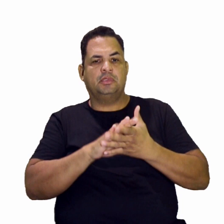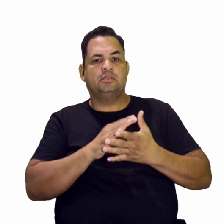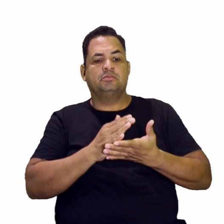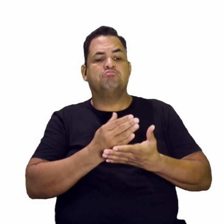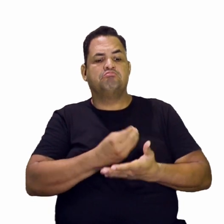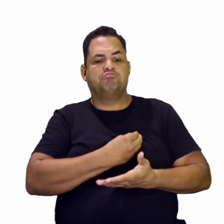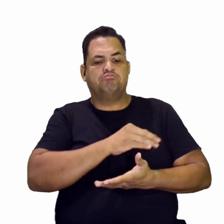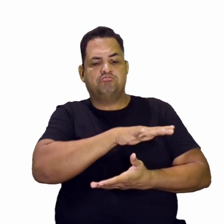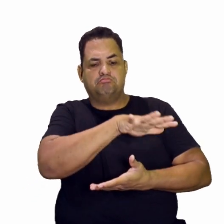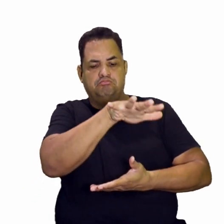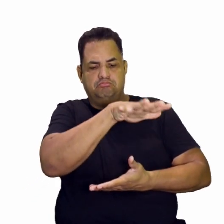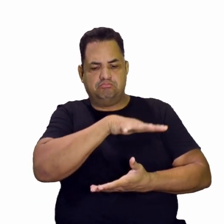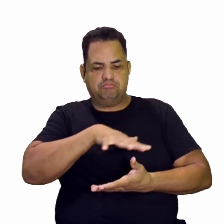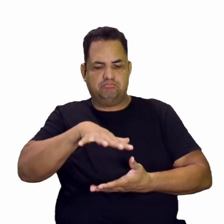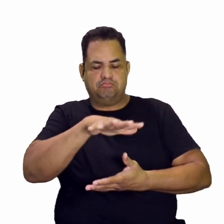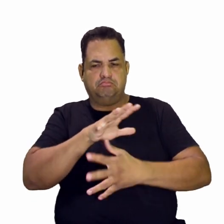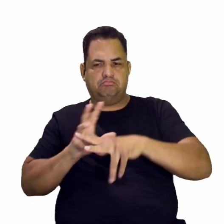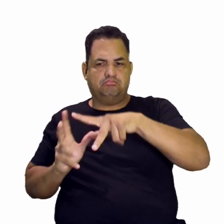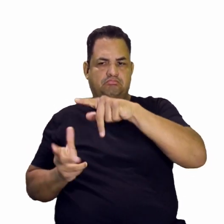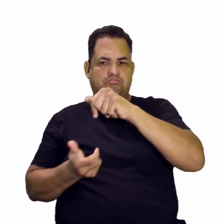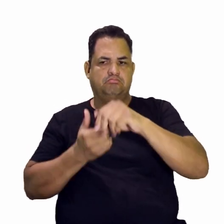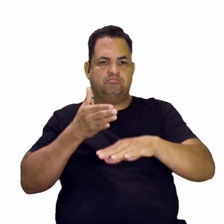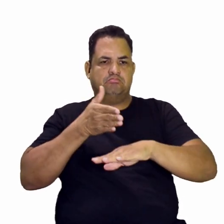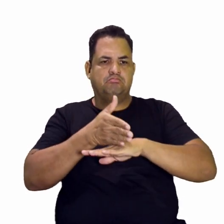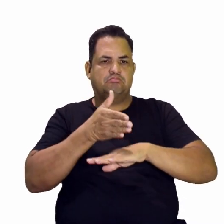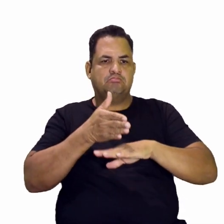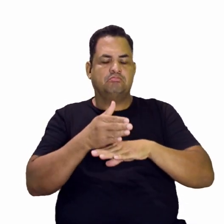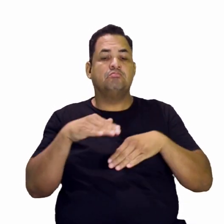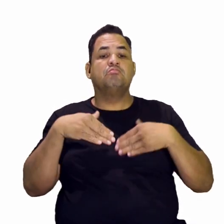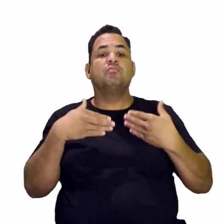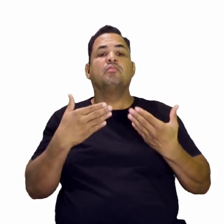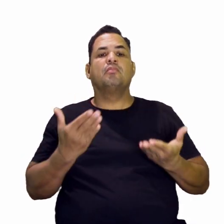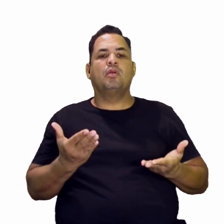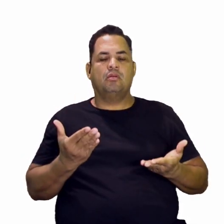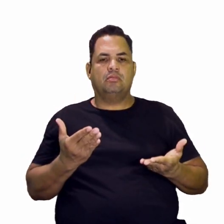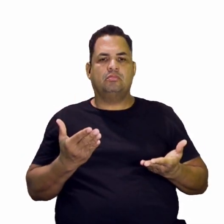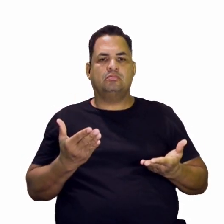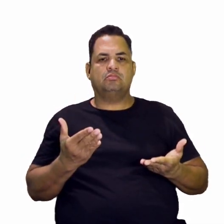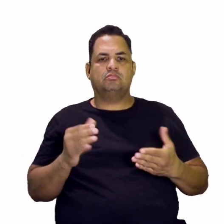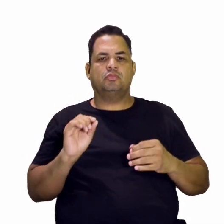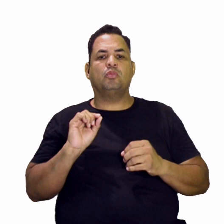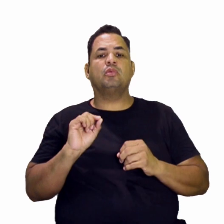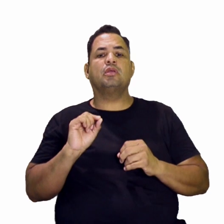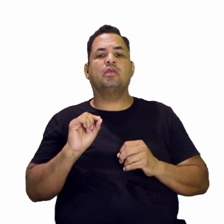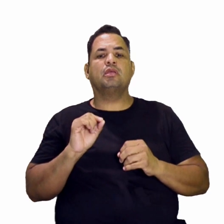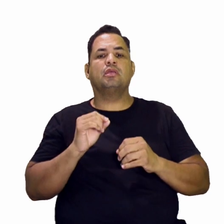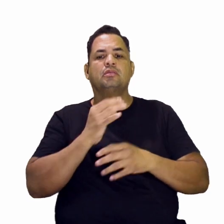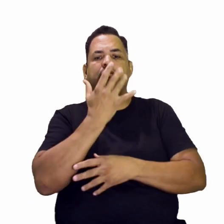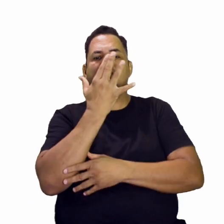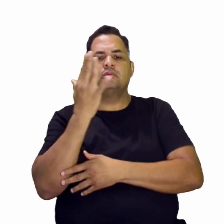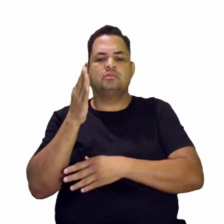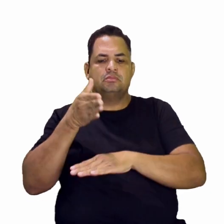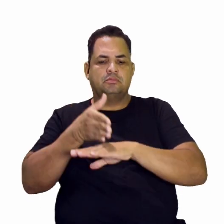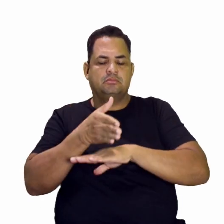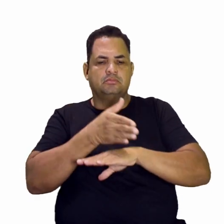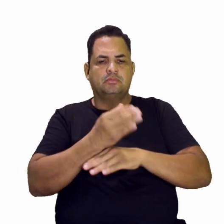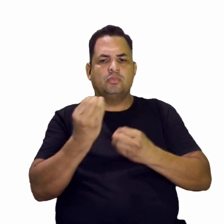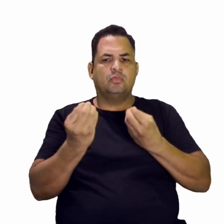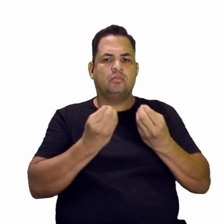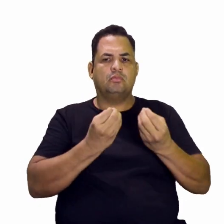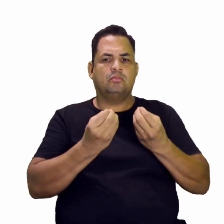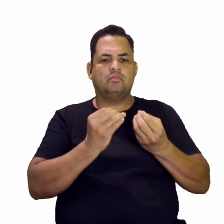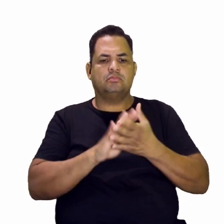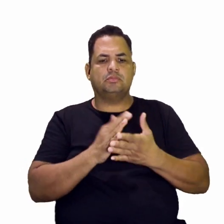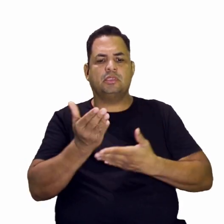Terra, participando desta forma de que essas plantas, então, participam? Como é que elas vão